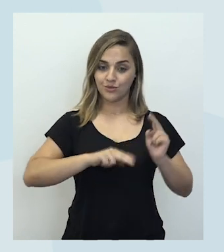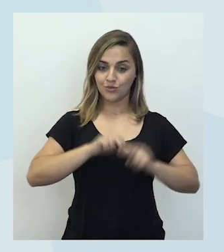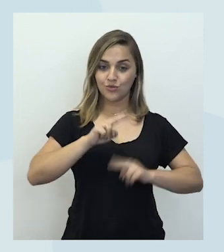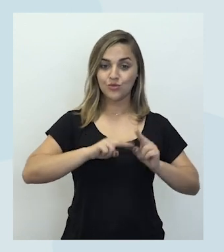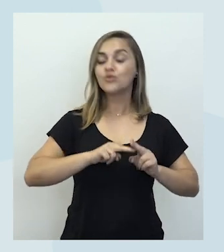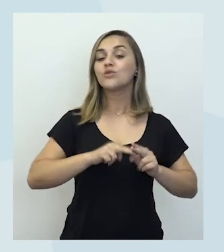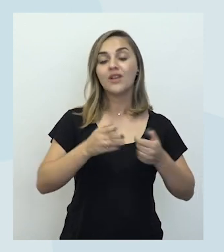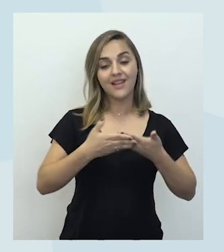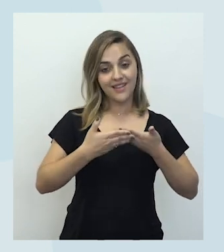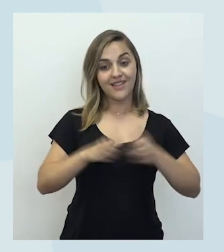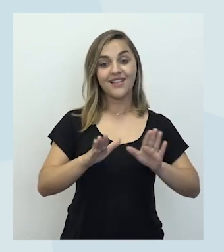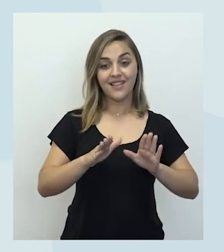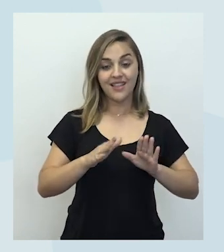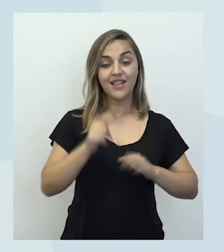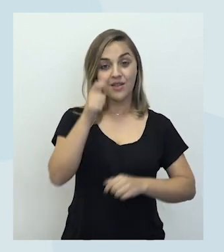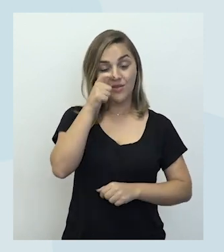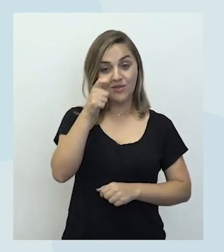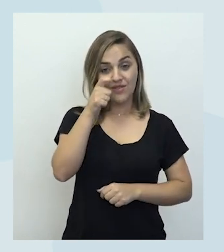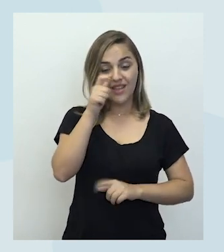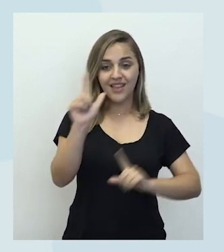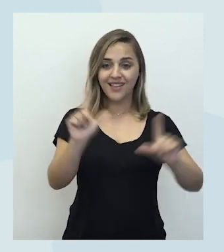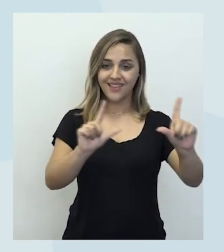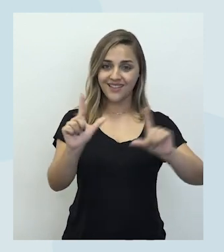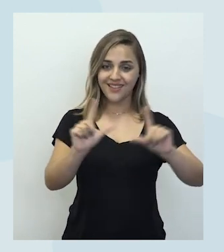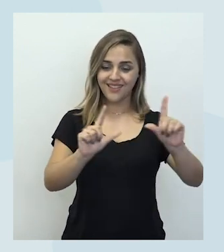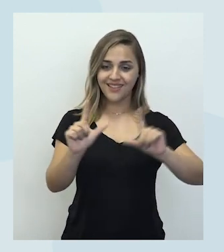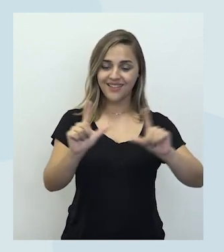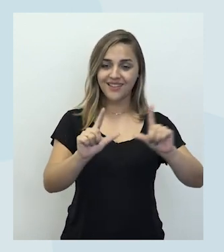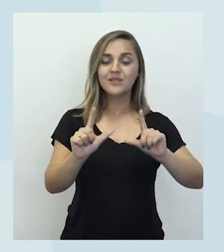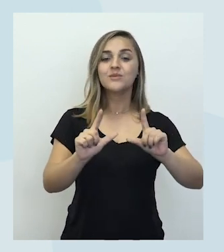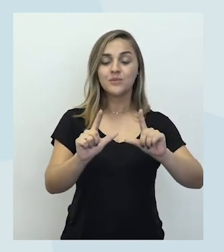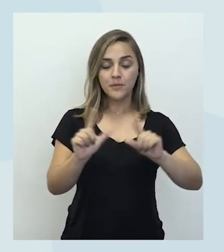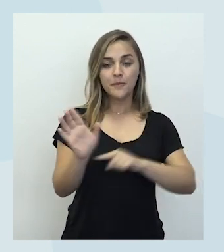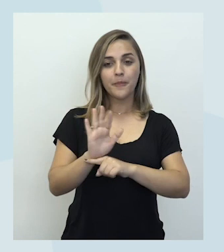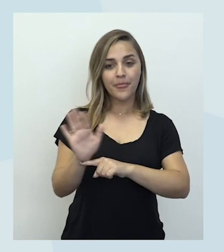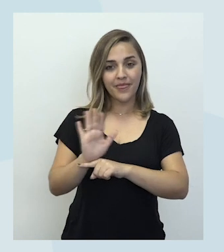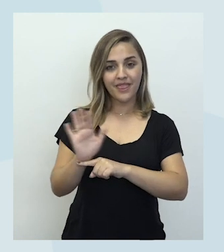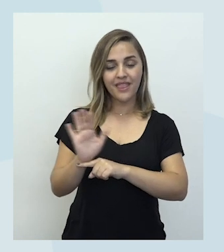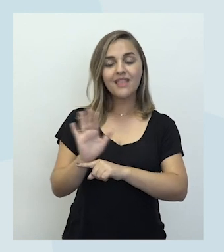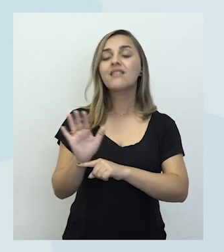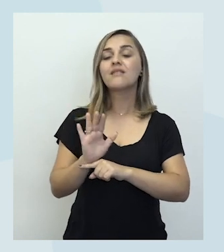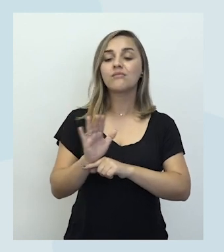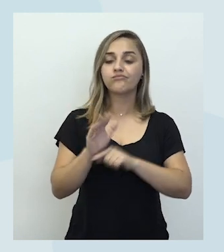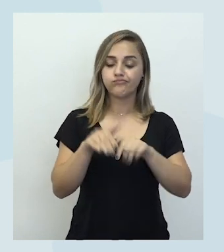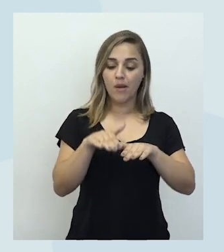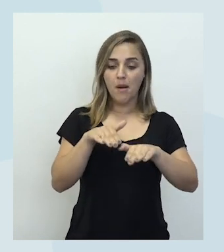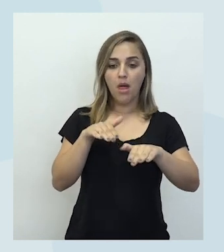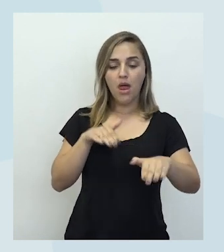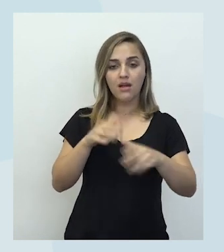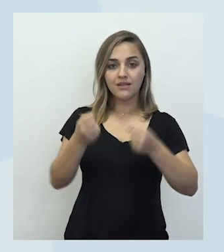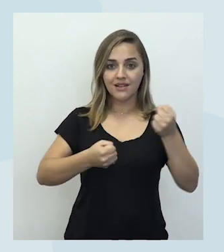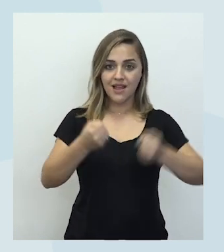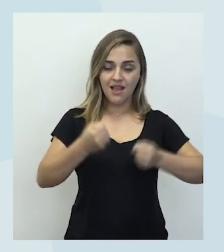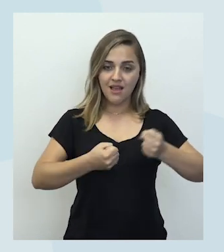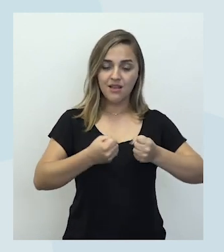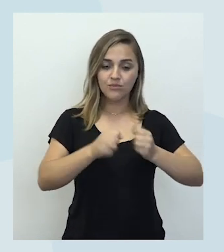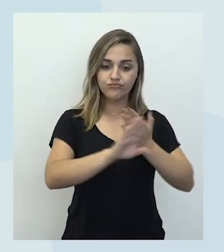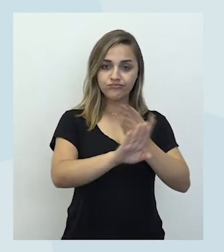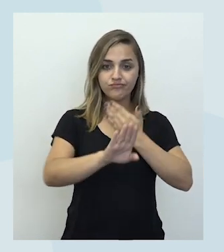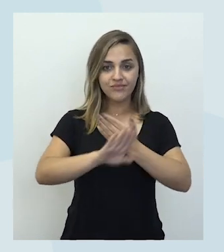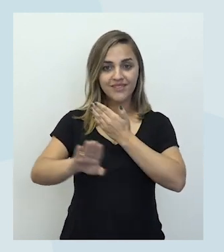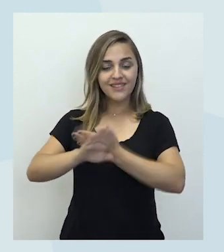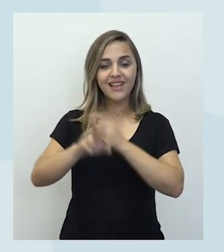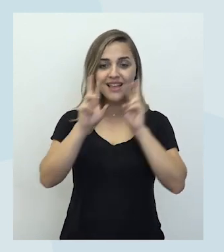que o público assistirá à sessão dentro do seu próprio carro, respeitando o isolamento social. Gente, o que